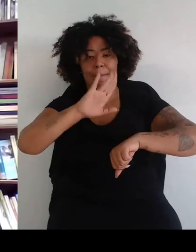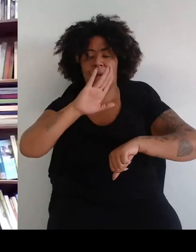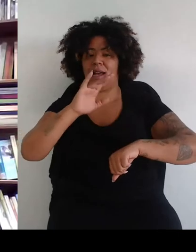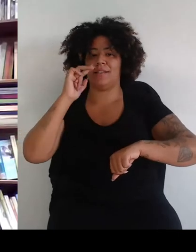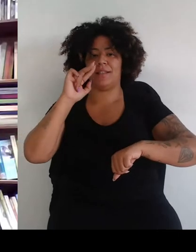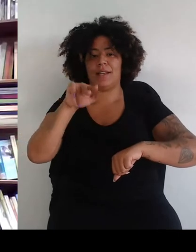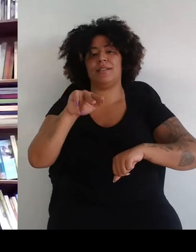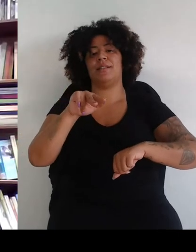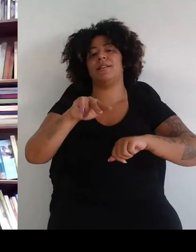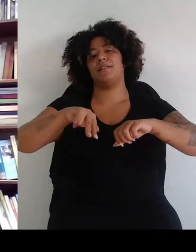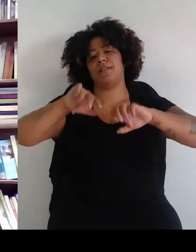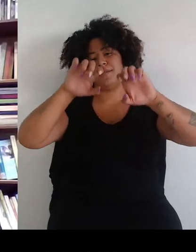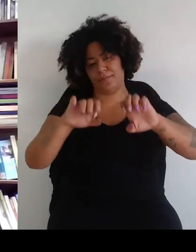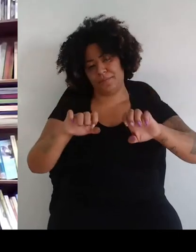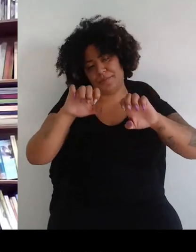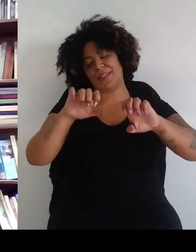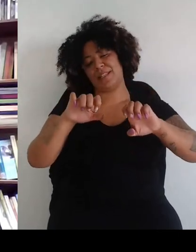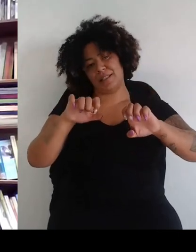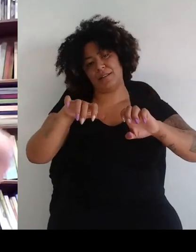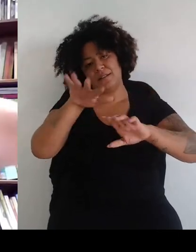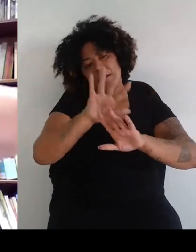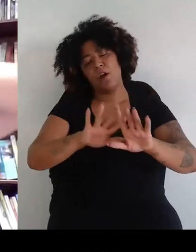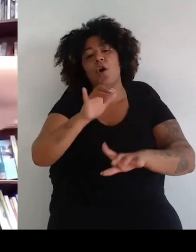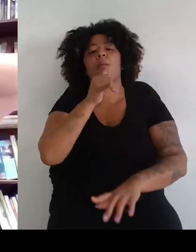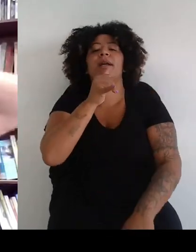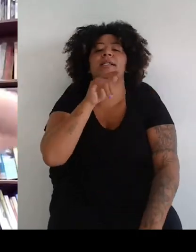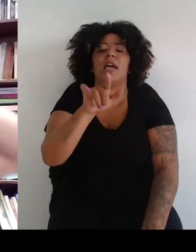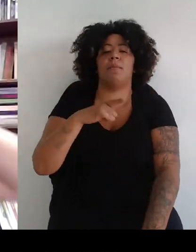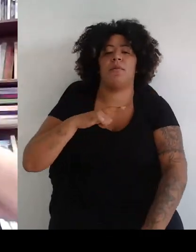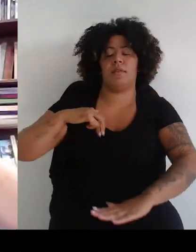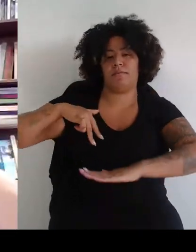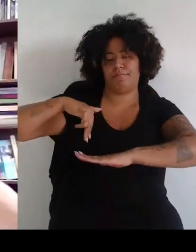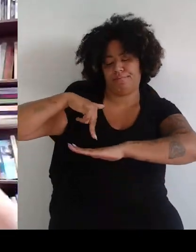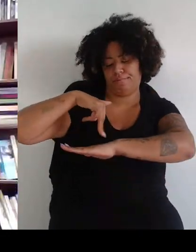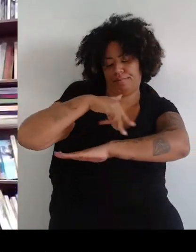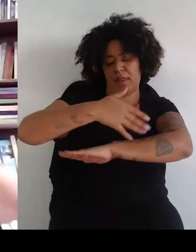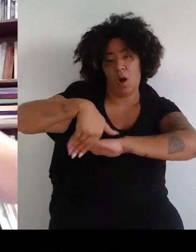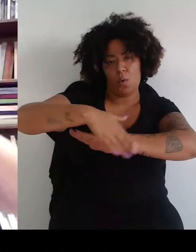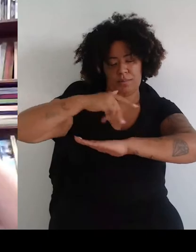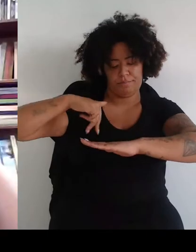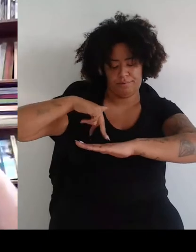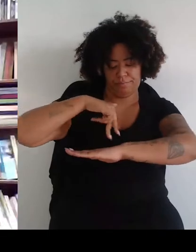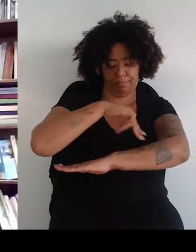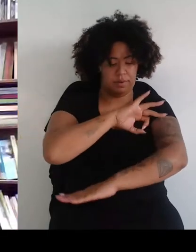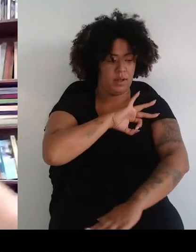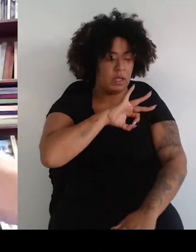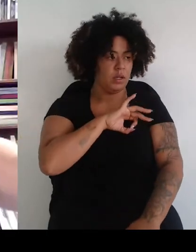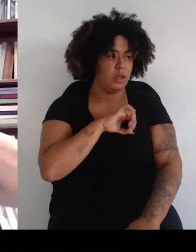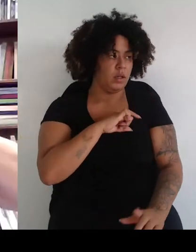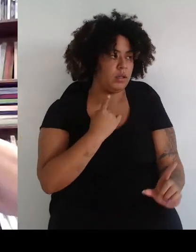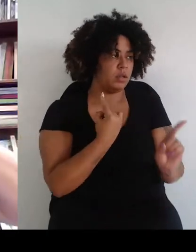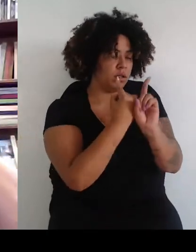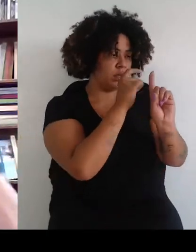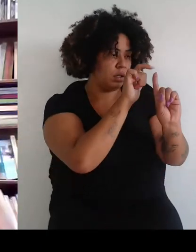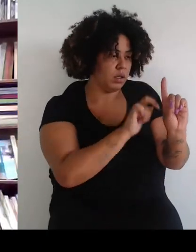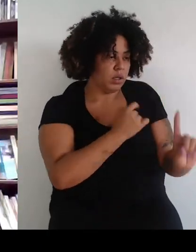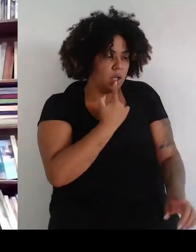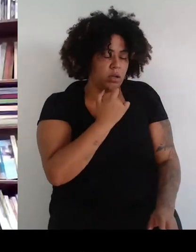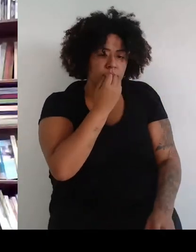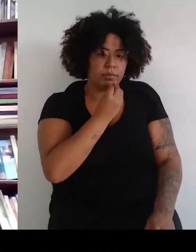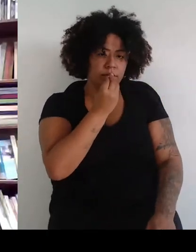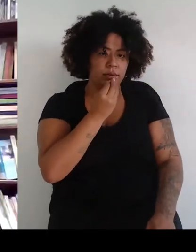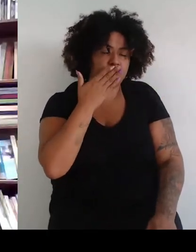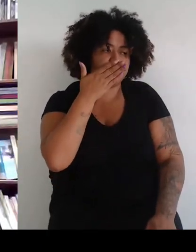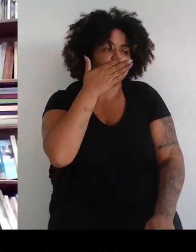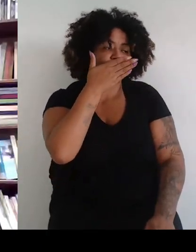se a pessoa por exemplo tiver na rua encontrar um policial e a pessoa tiver com batom vermelho a gente só passa a mão na boca